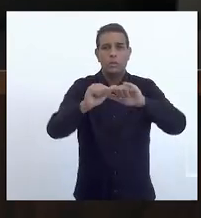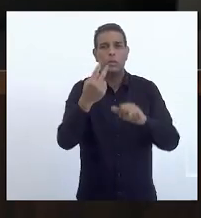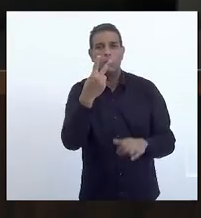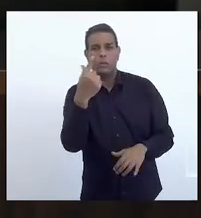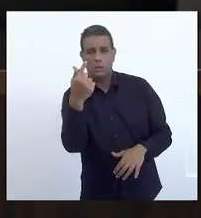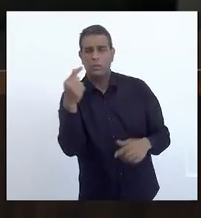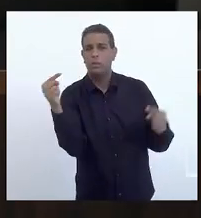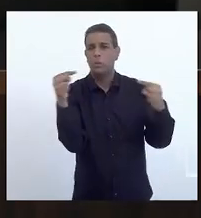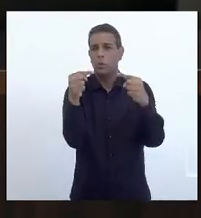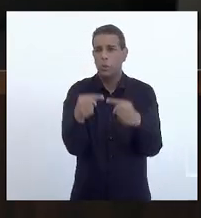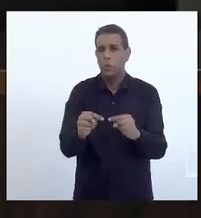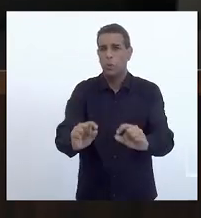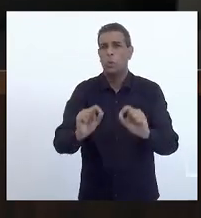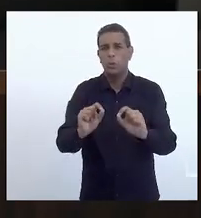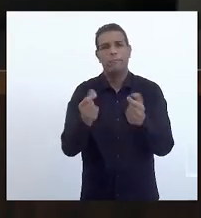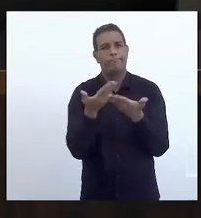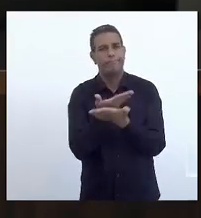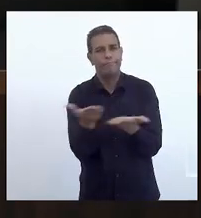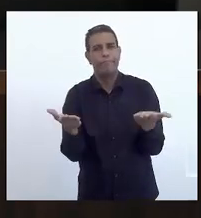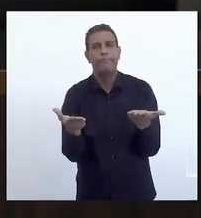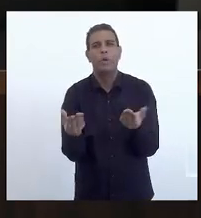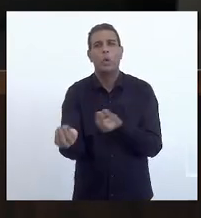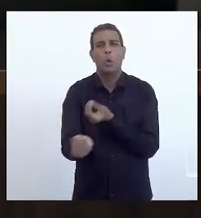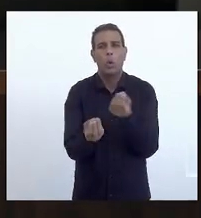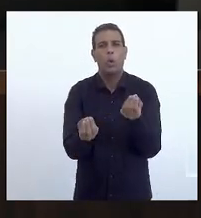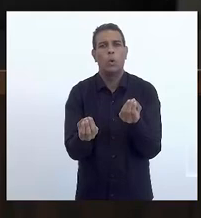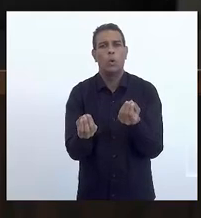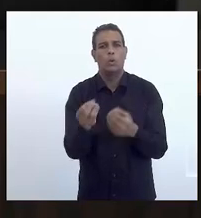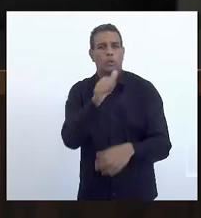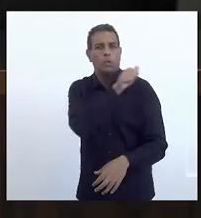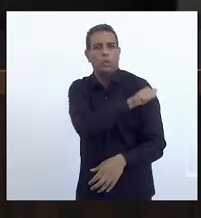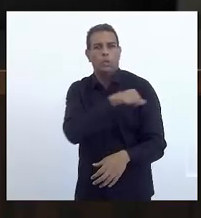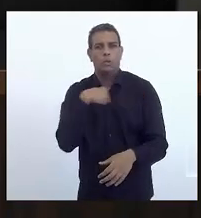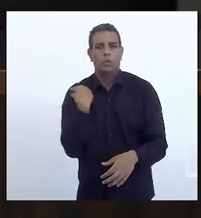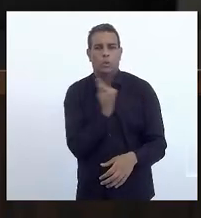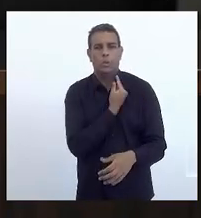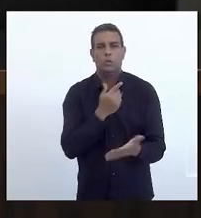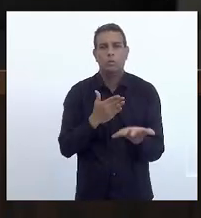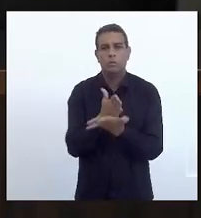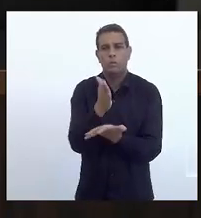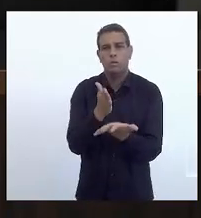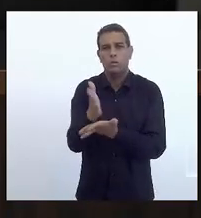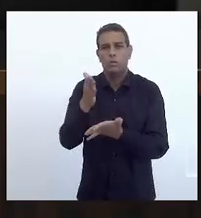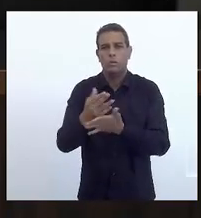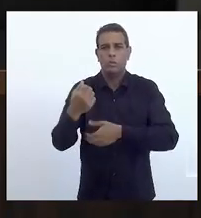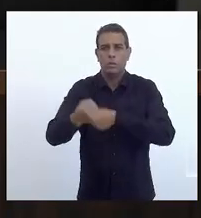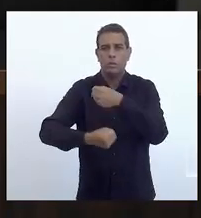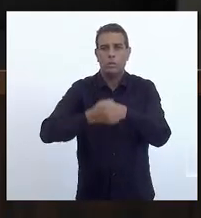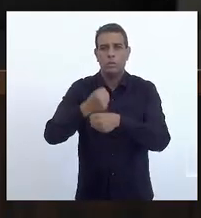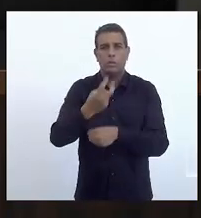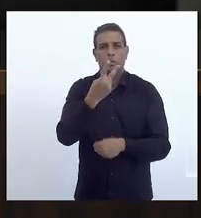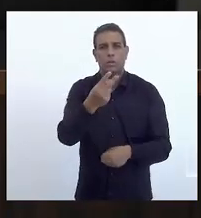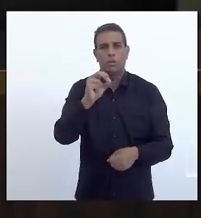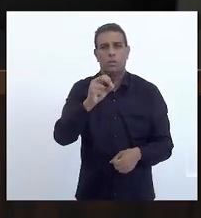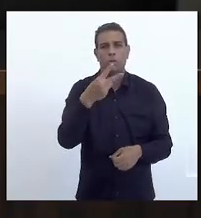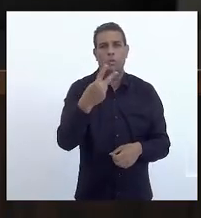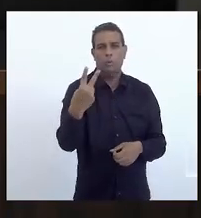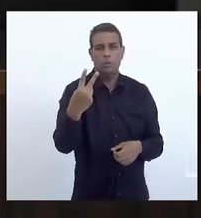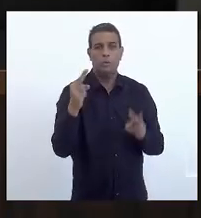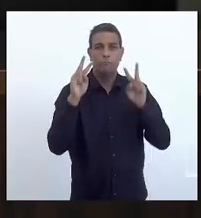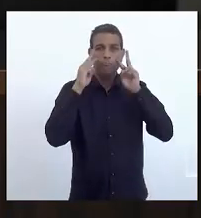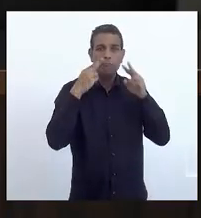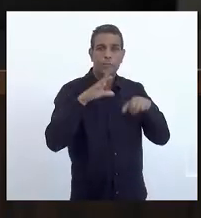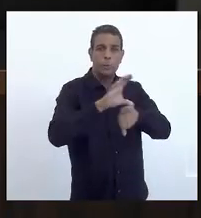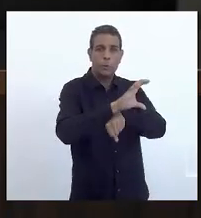21. Que estima a receita e fixa a despesa do Estado do Rio de Janeiro para o exercício de 2022. Parecer da